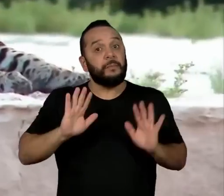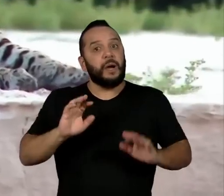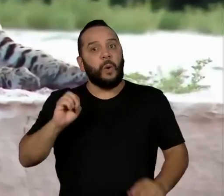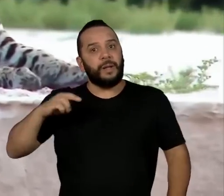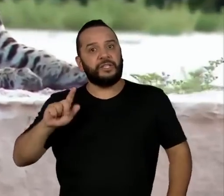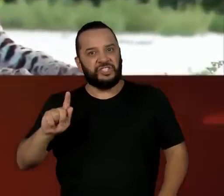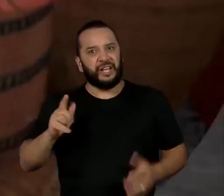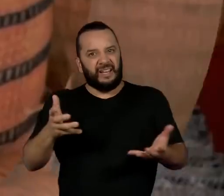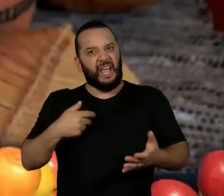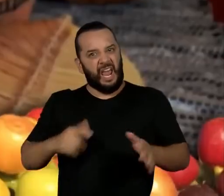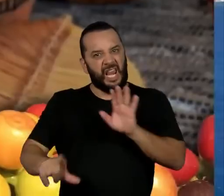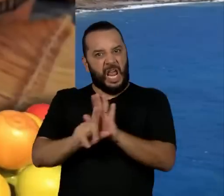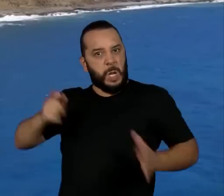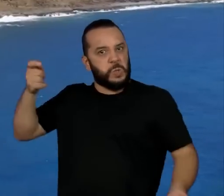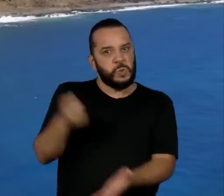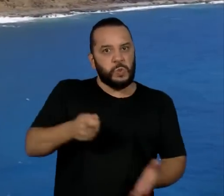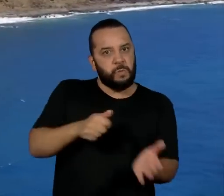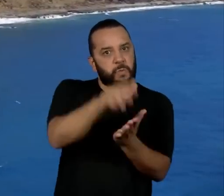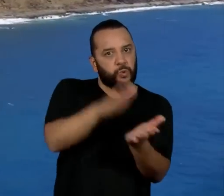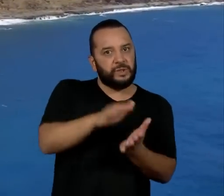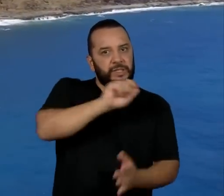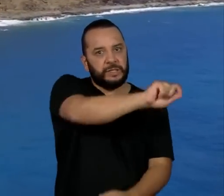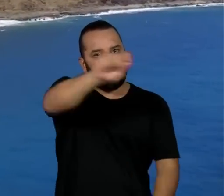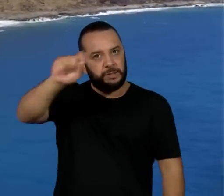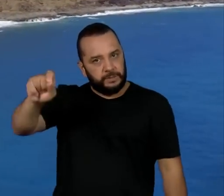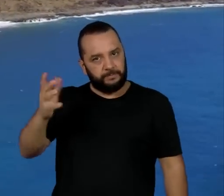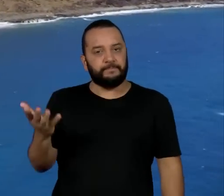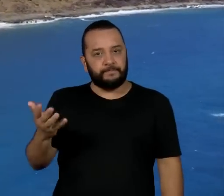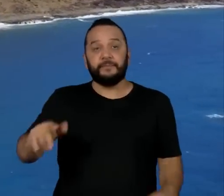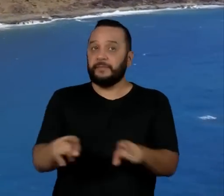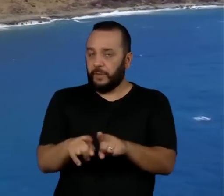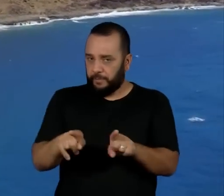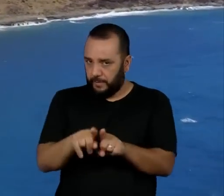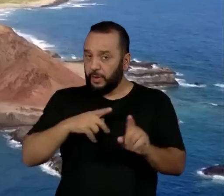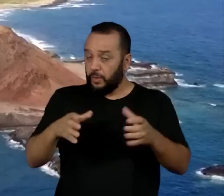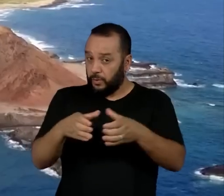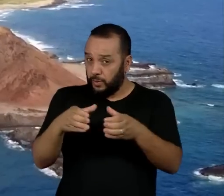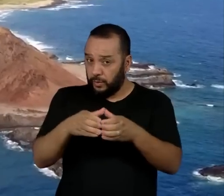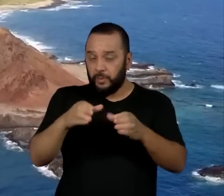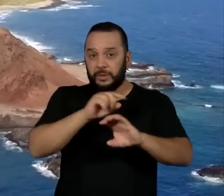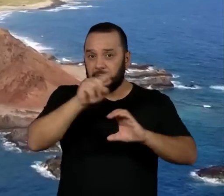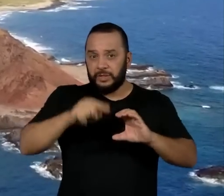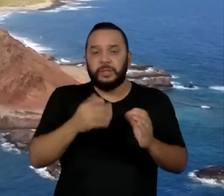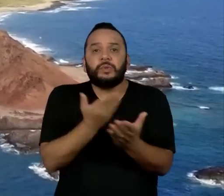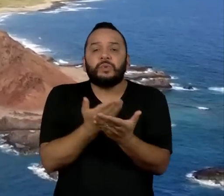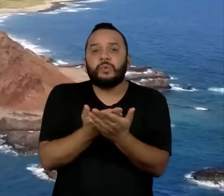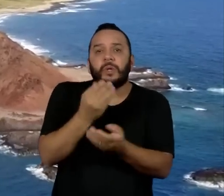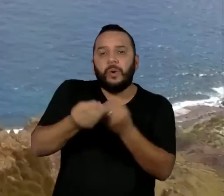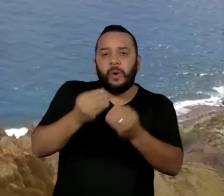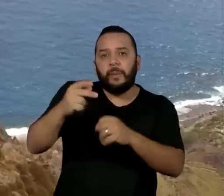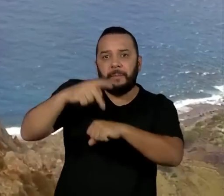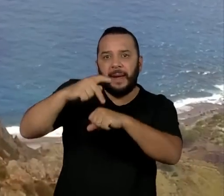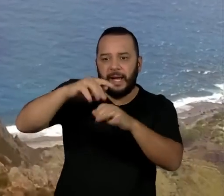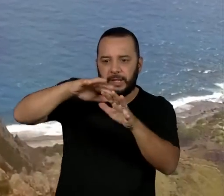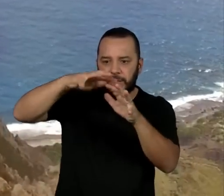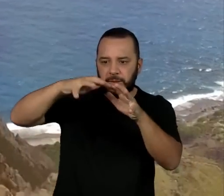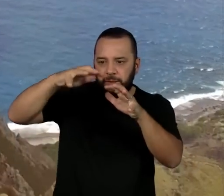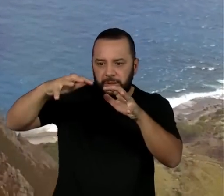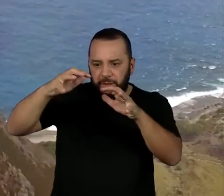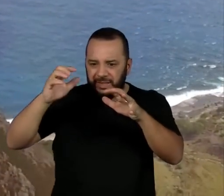os criminosos. E uma equipe de cientistas estuda a formação de rochas misturadas ao lixo